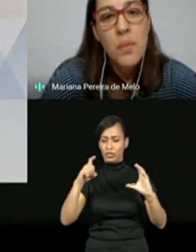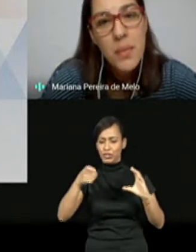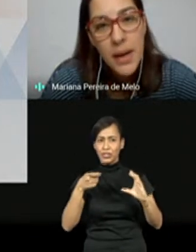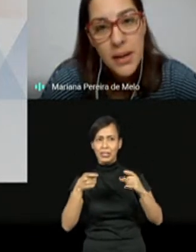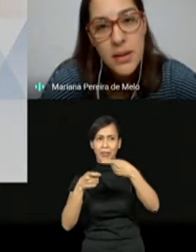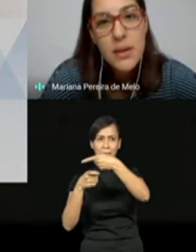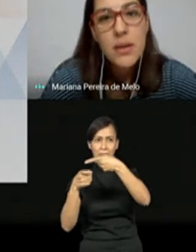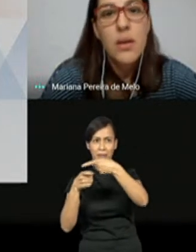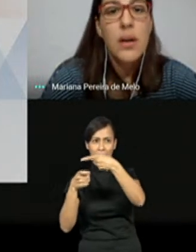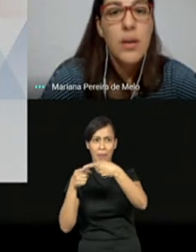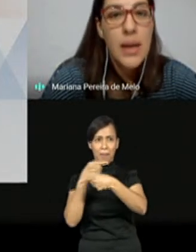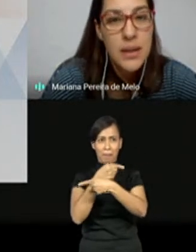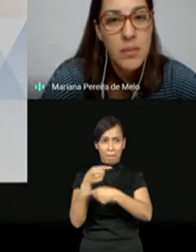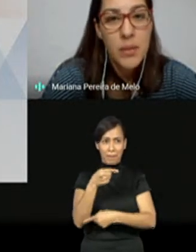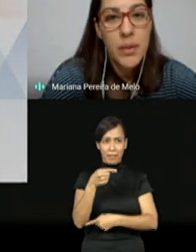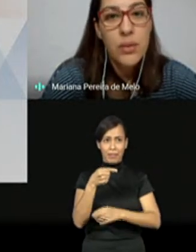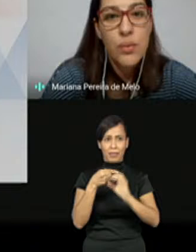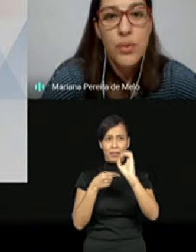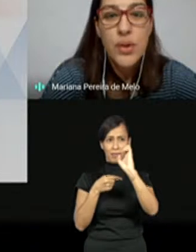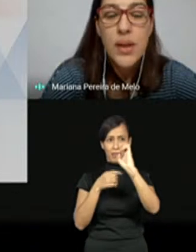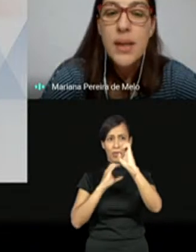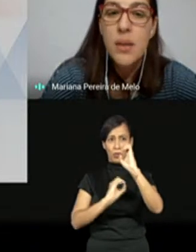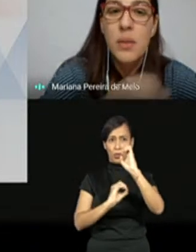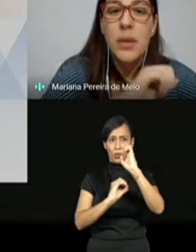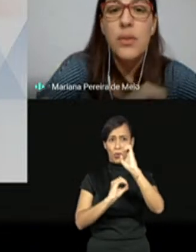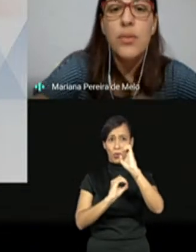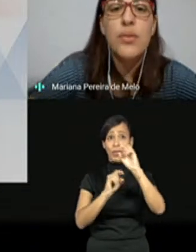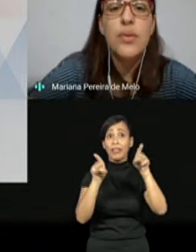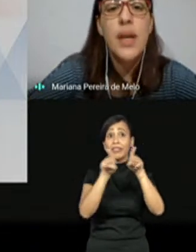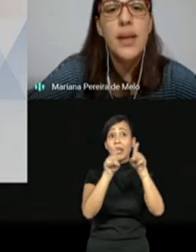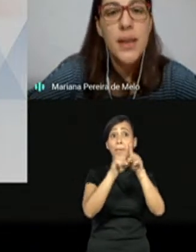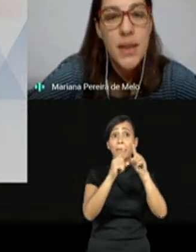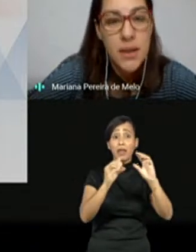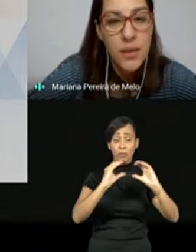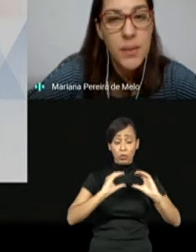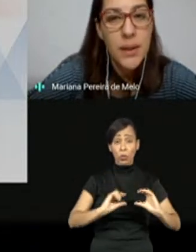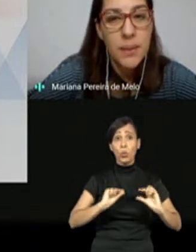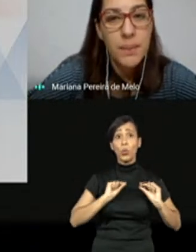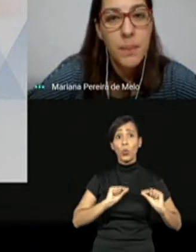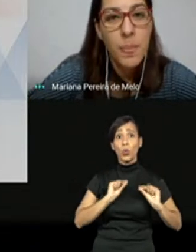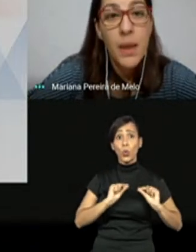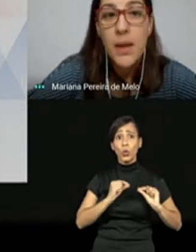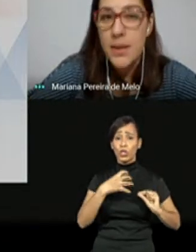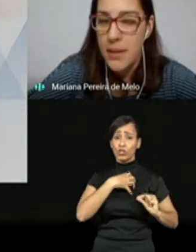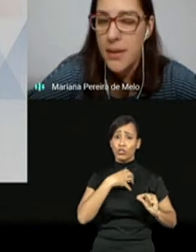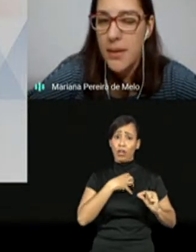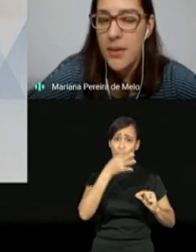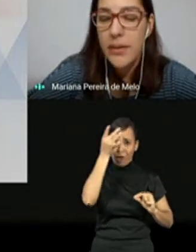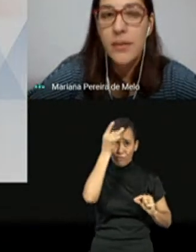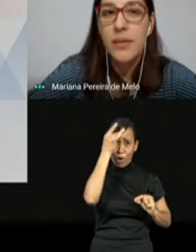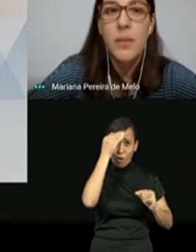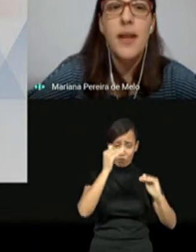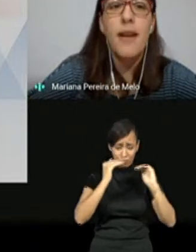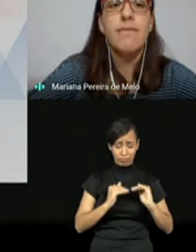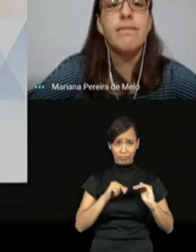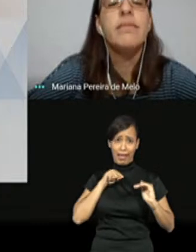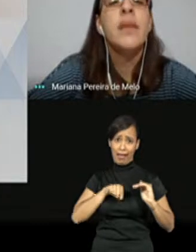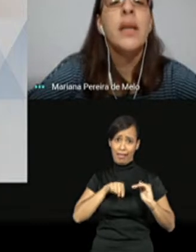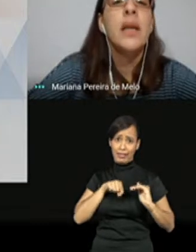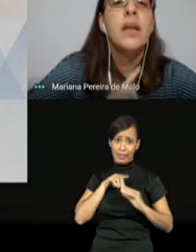menos ou mais a semi-amplitude, e a semi-amplitude é dada dessa forma aqui. Exercício? Vamos